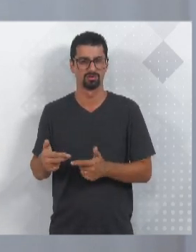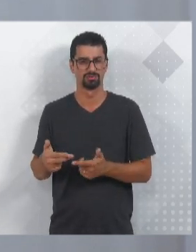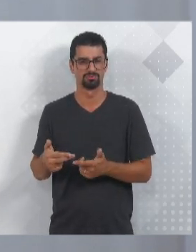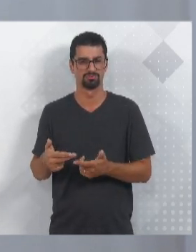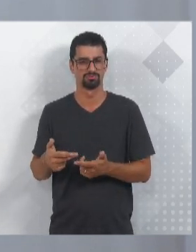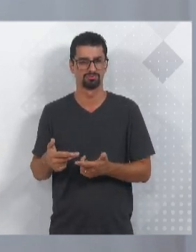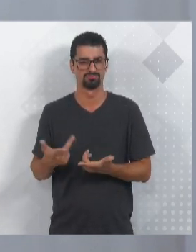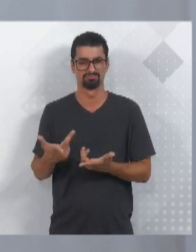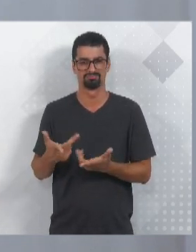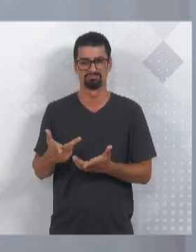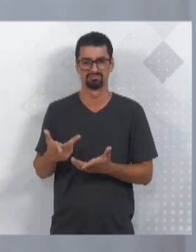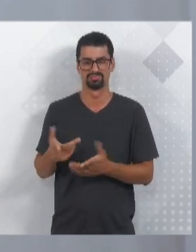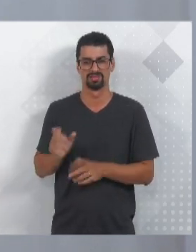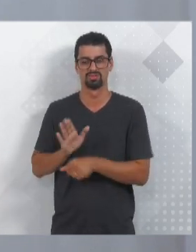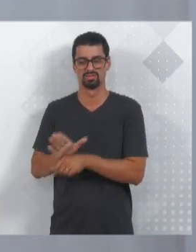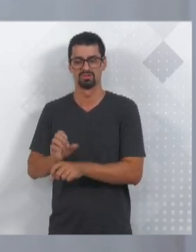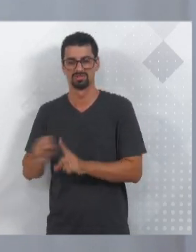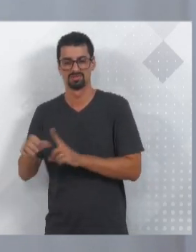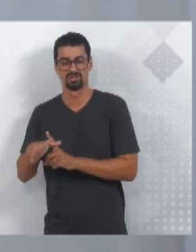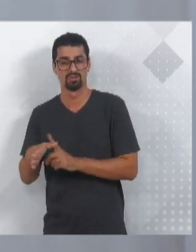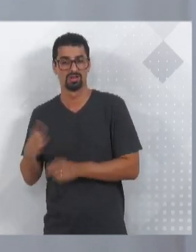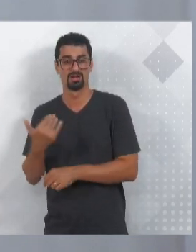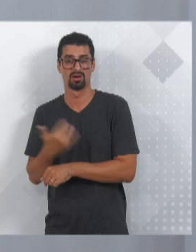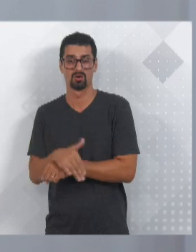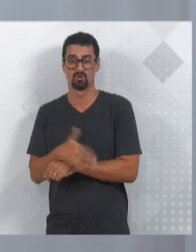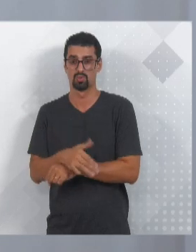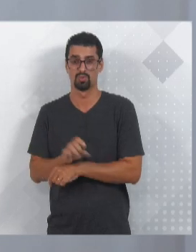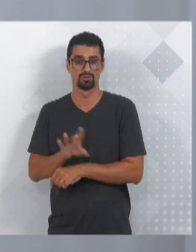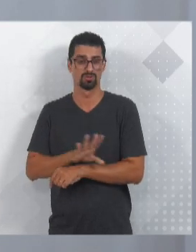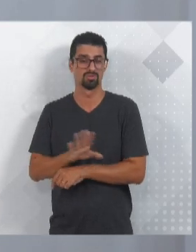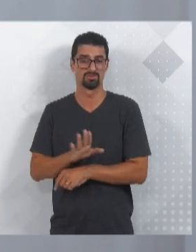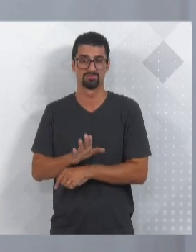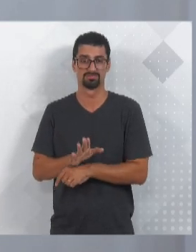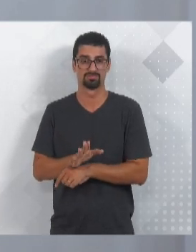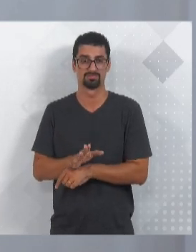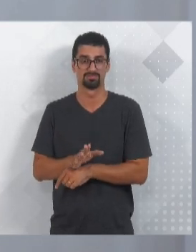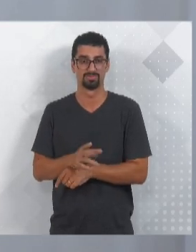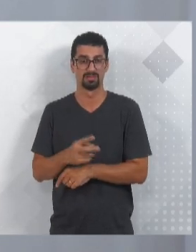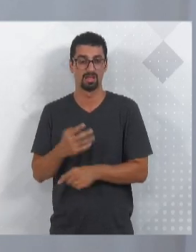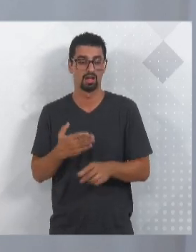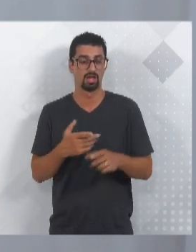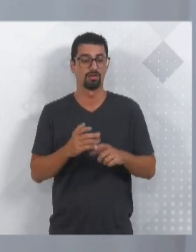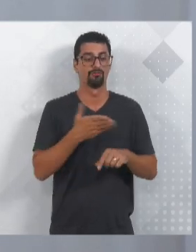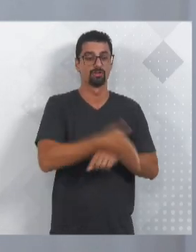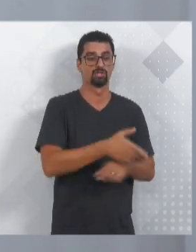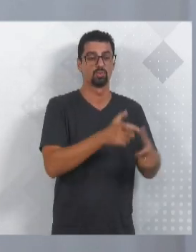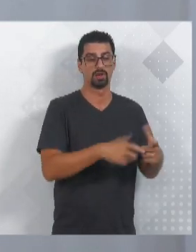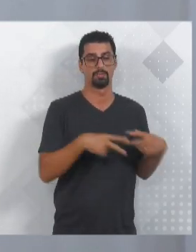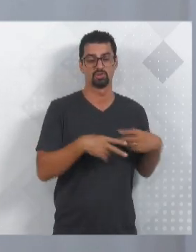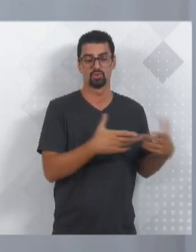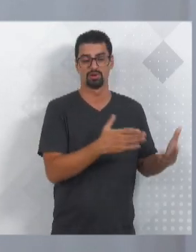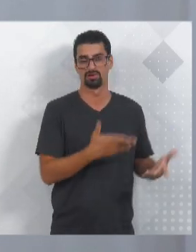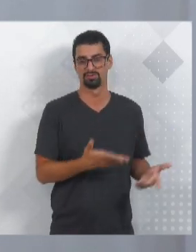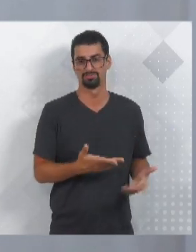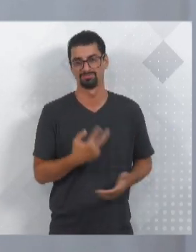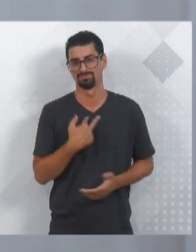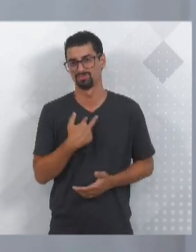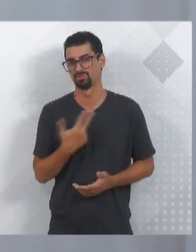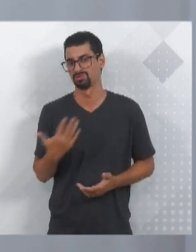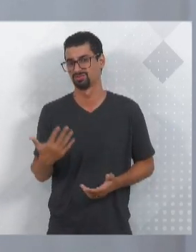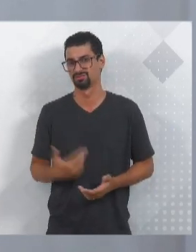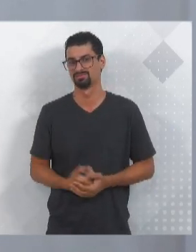espaço privado. A abordagem social atua com a população em situação de rua, não em local